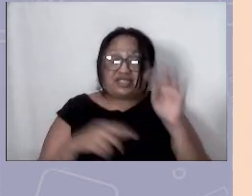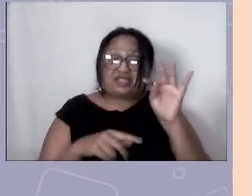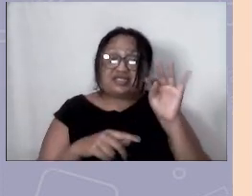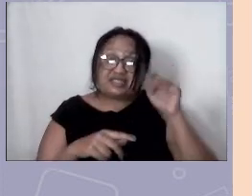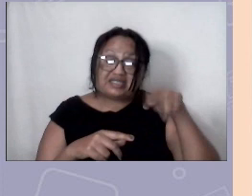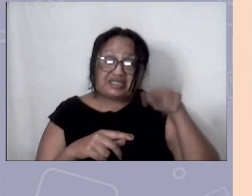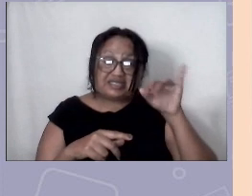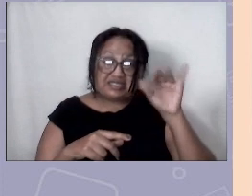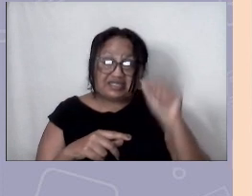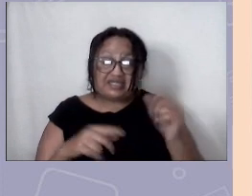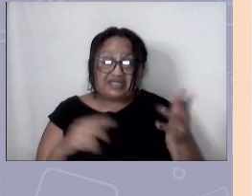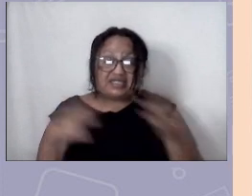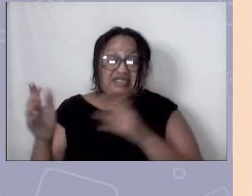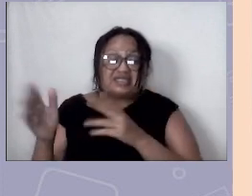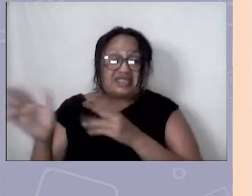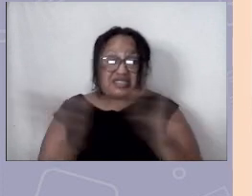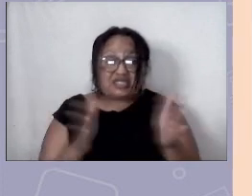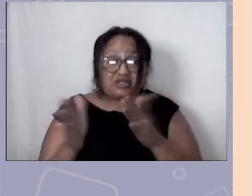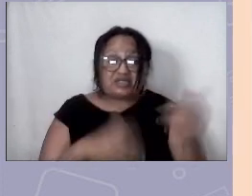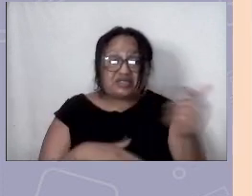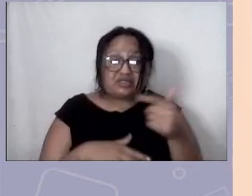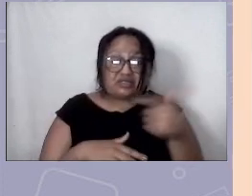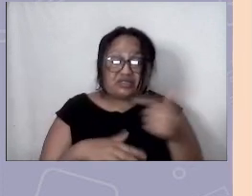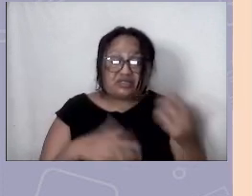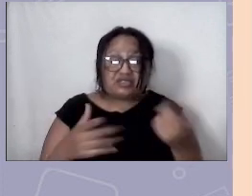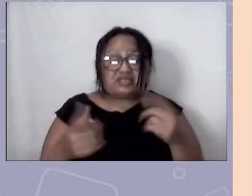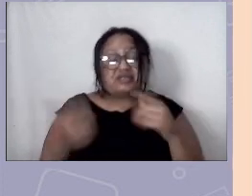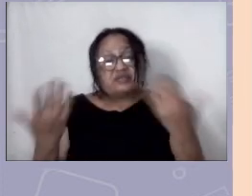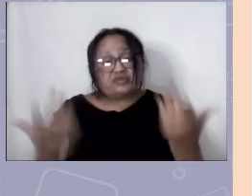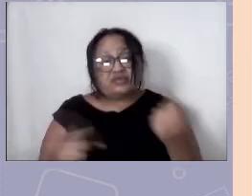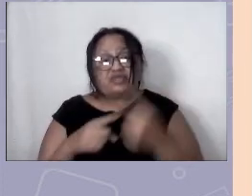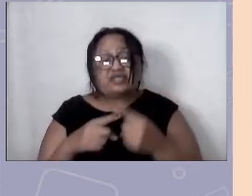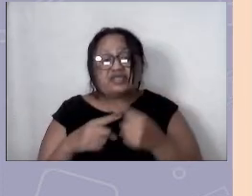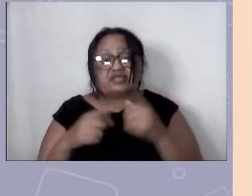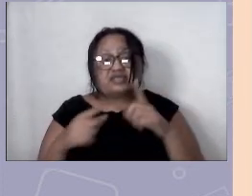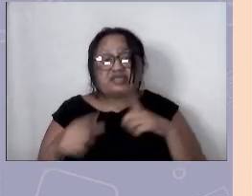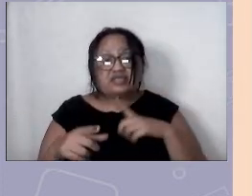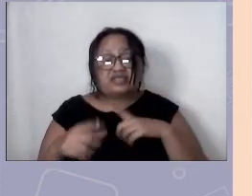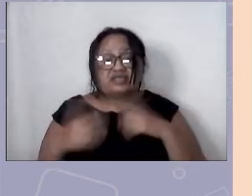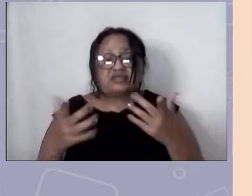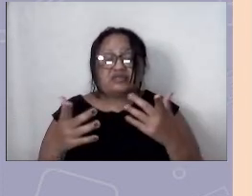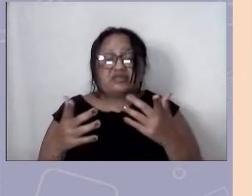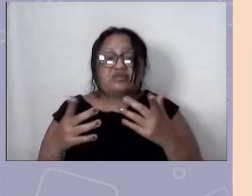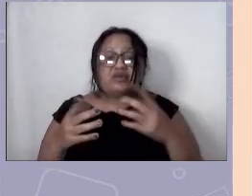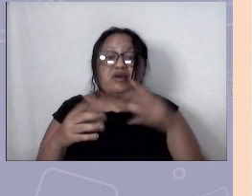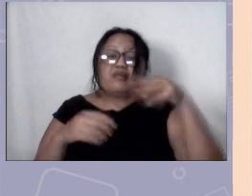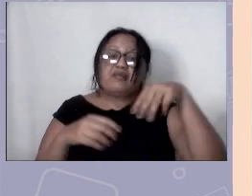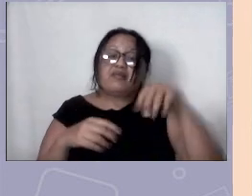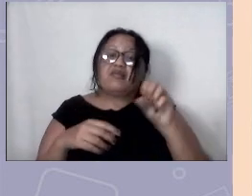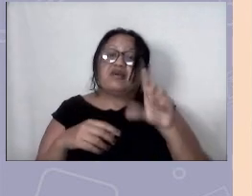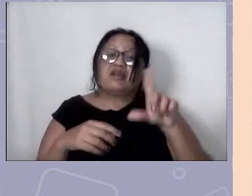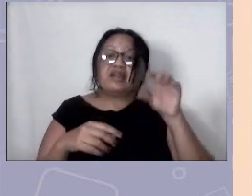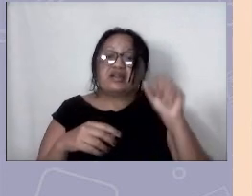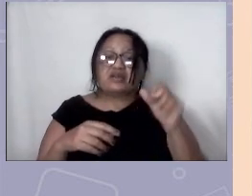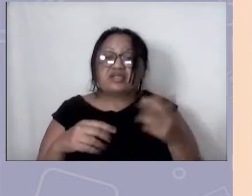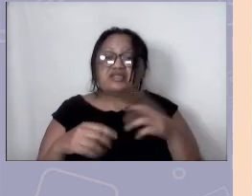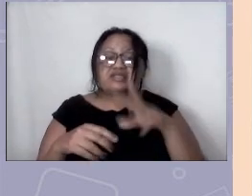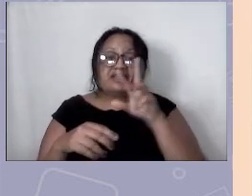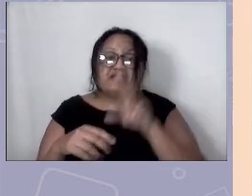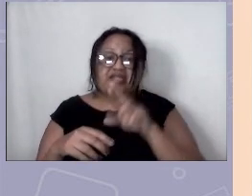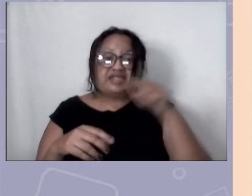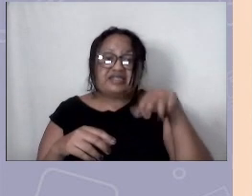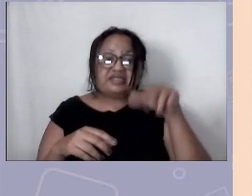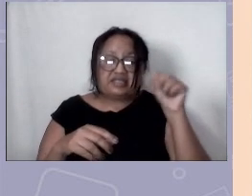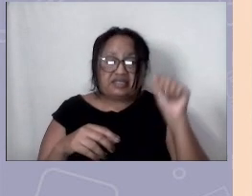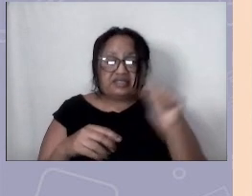timina aí na sequência 2 a gente teria uracila justamente por ser uma molécula de RNA então a questão a letra